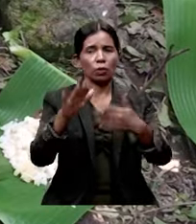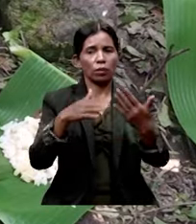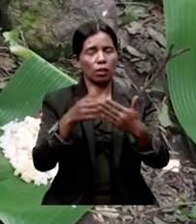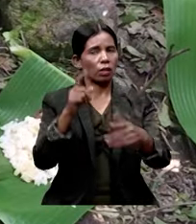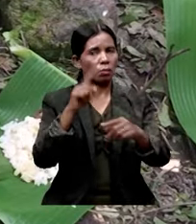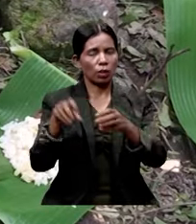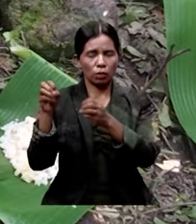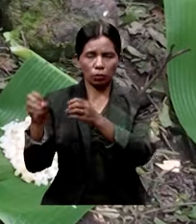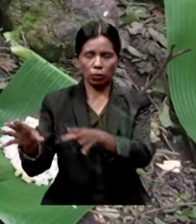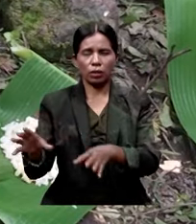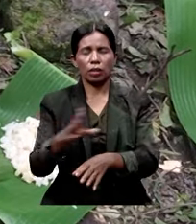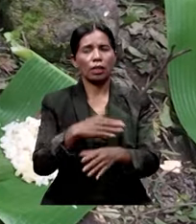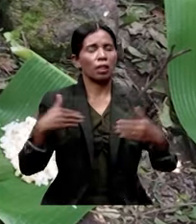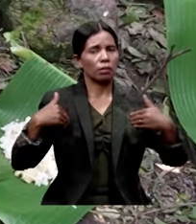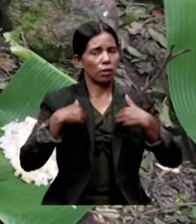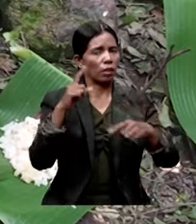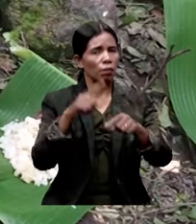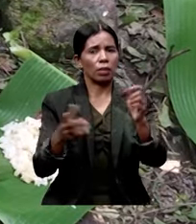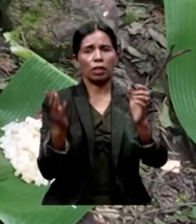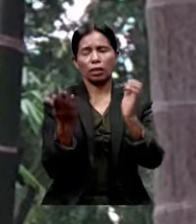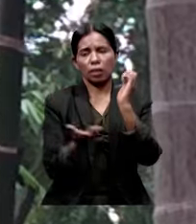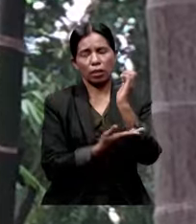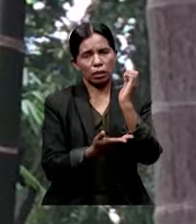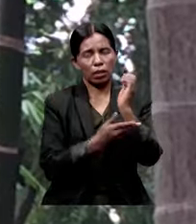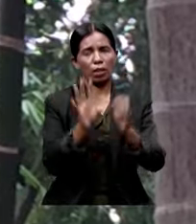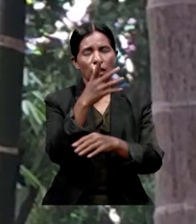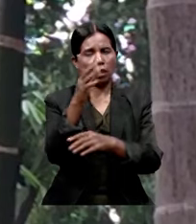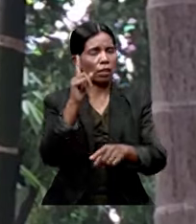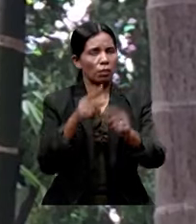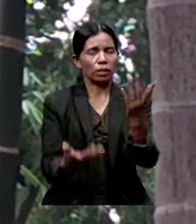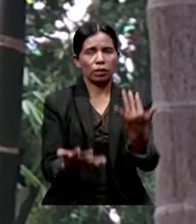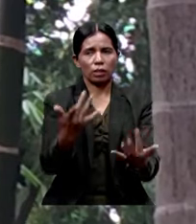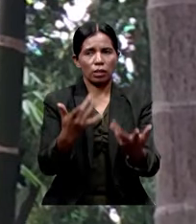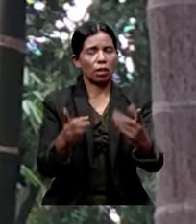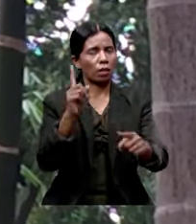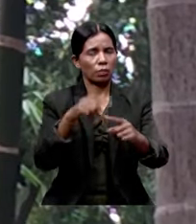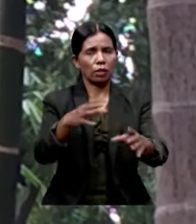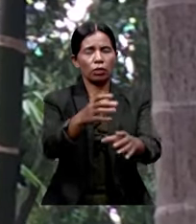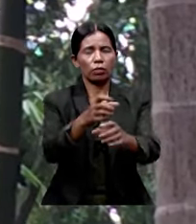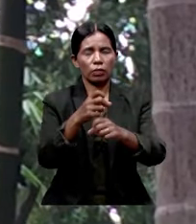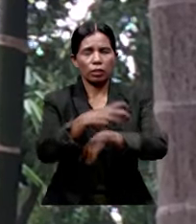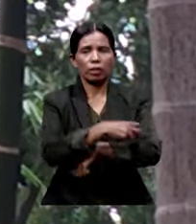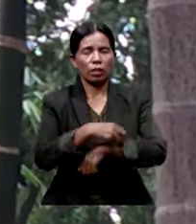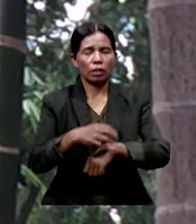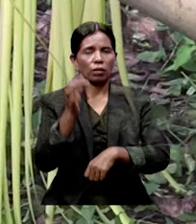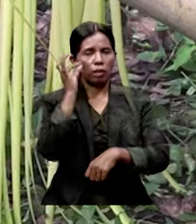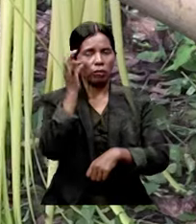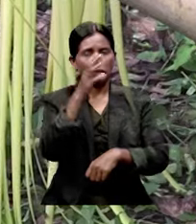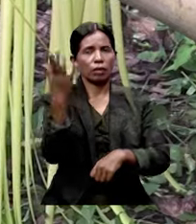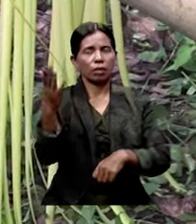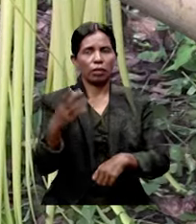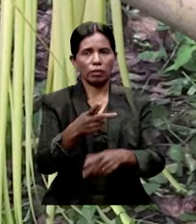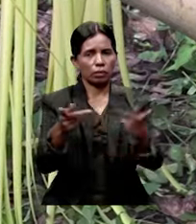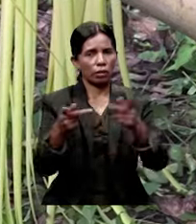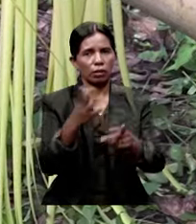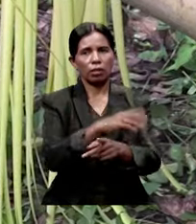Husik Animal Arbiro, labele Tesi Ai, Suno Ahi Arbiro, labele Foti Aifuan Arbiro e a Tos Laran no Seluk Selukan. Sefi